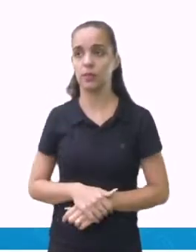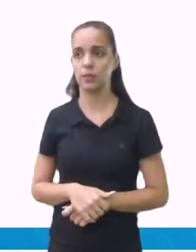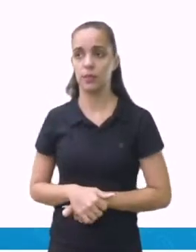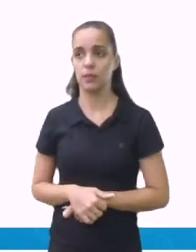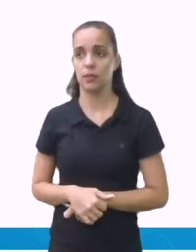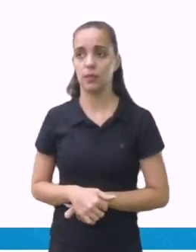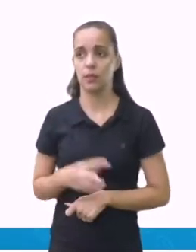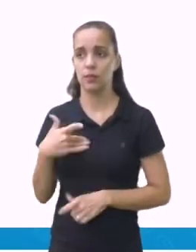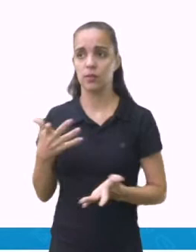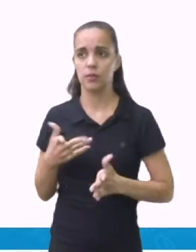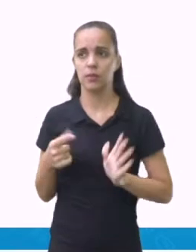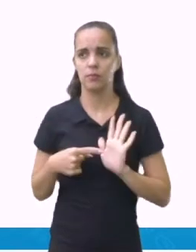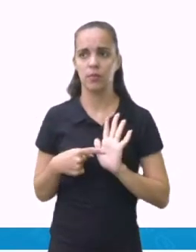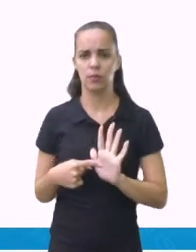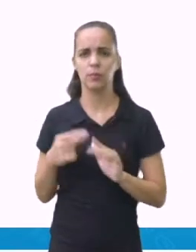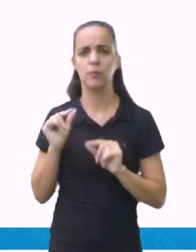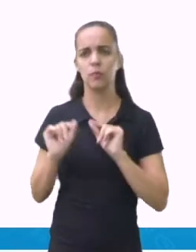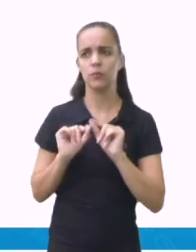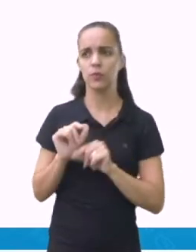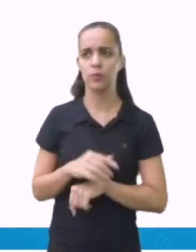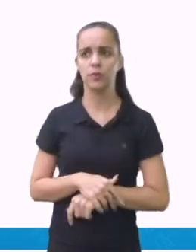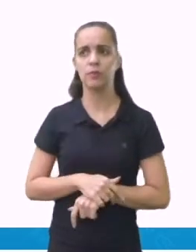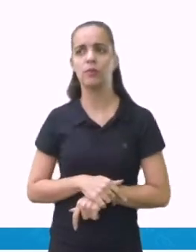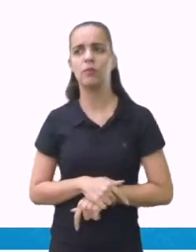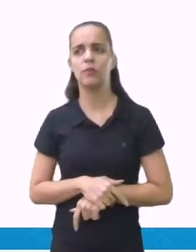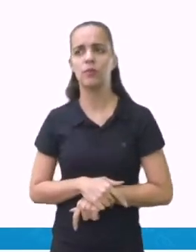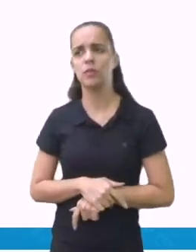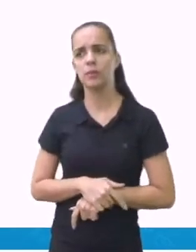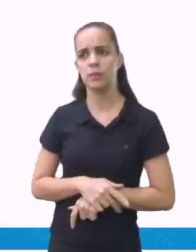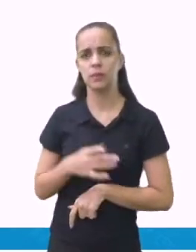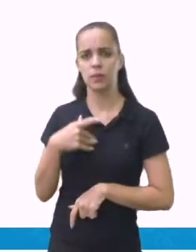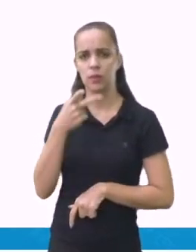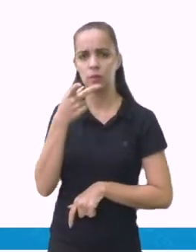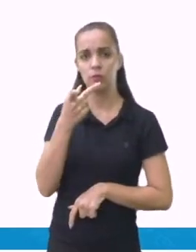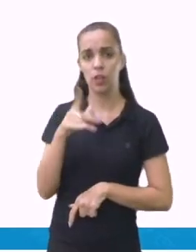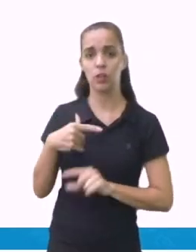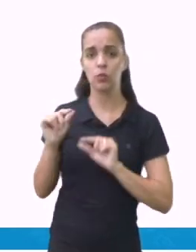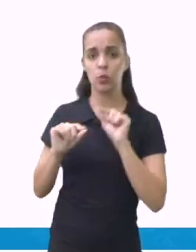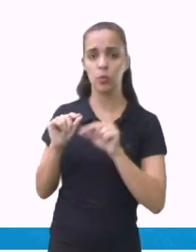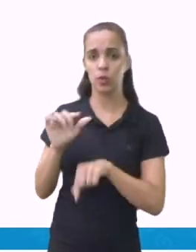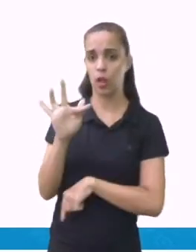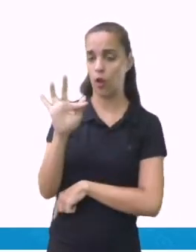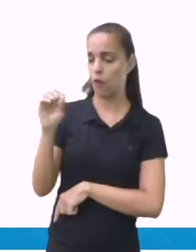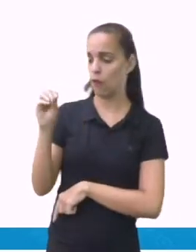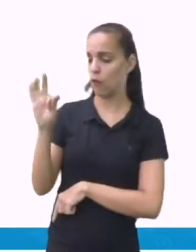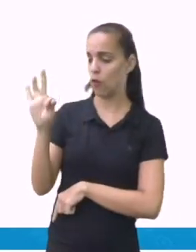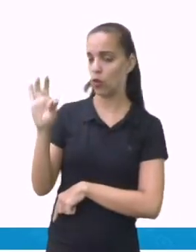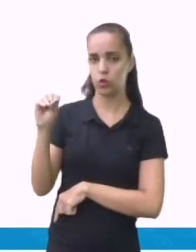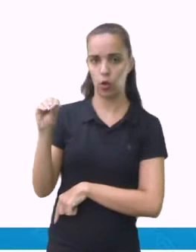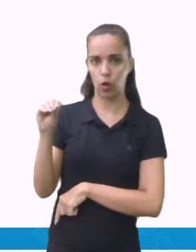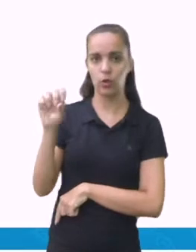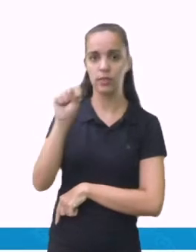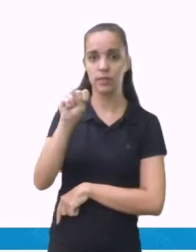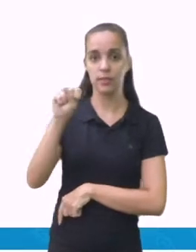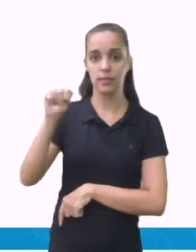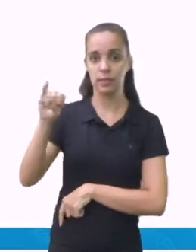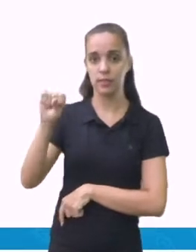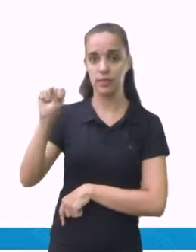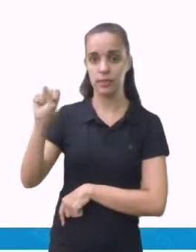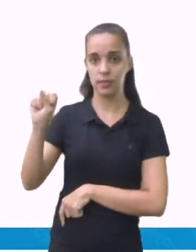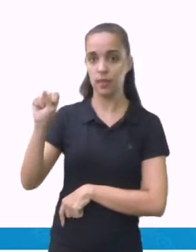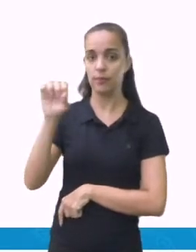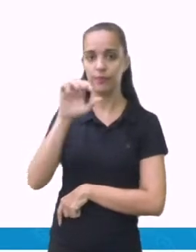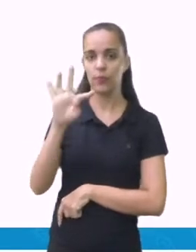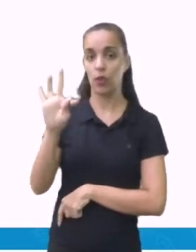com vocês o esquema sobre a fotossíntese. Então, é através da fotossíntese que acontece todo